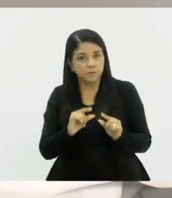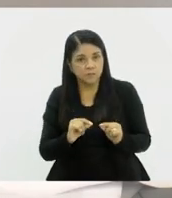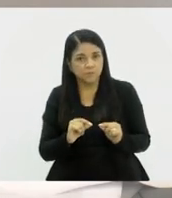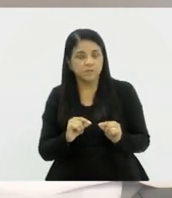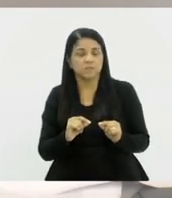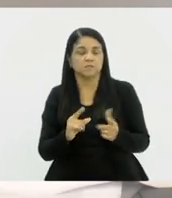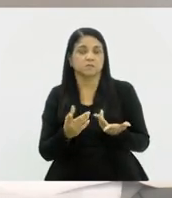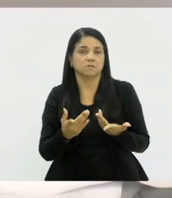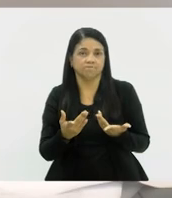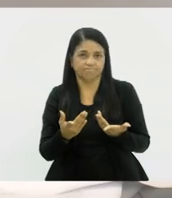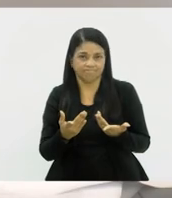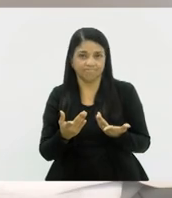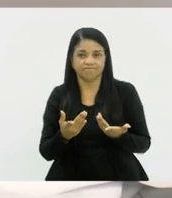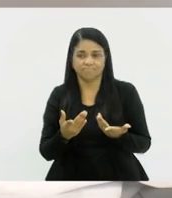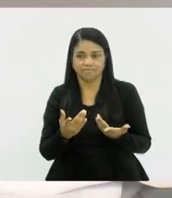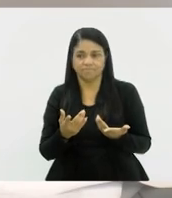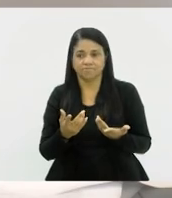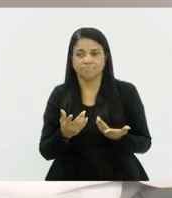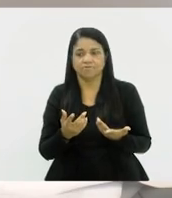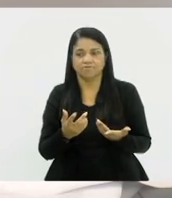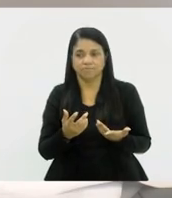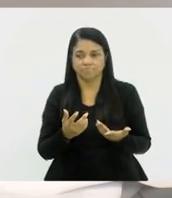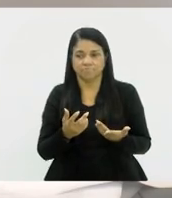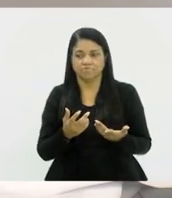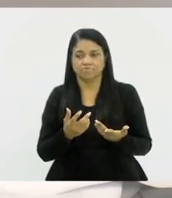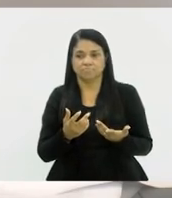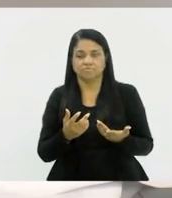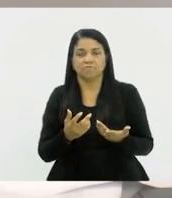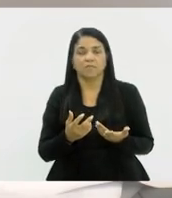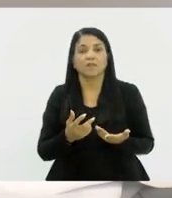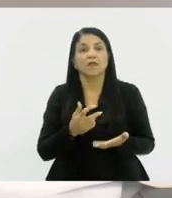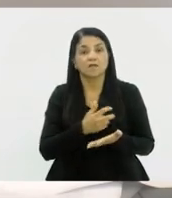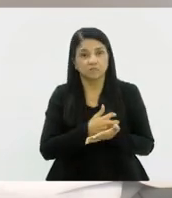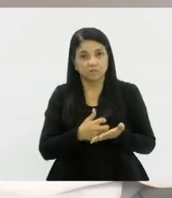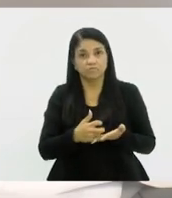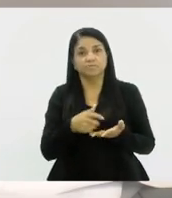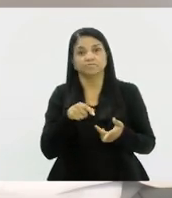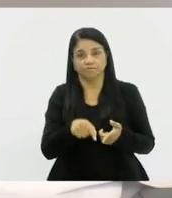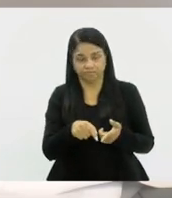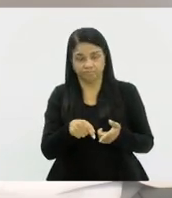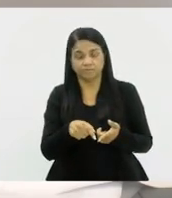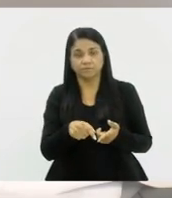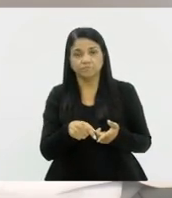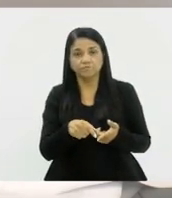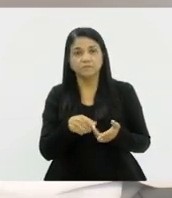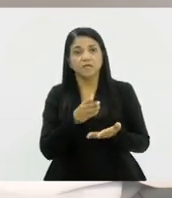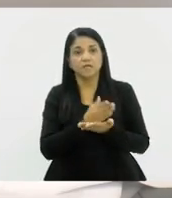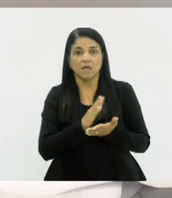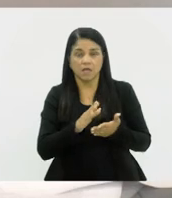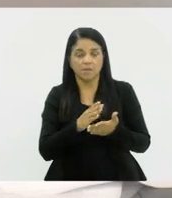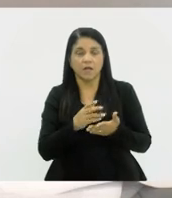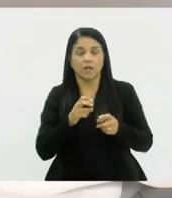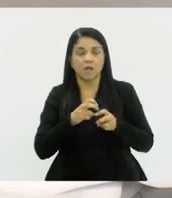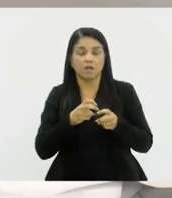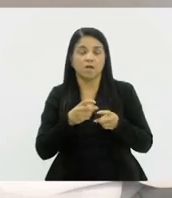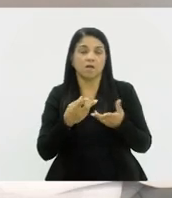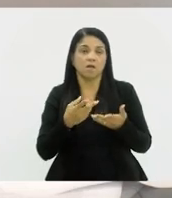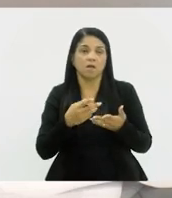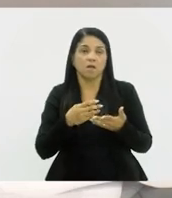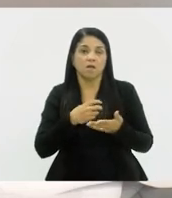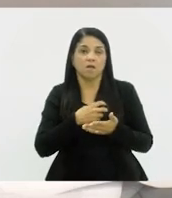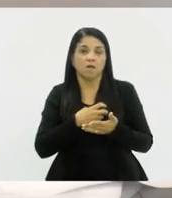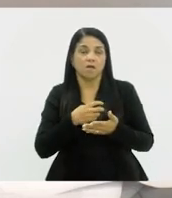parte dela exatamente Por isso tá debai de fogo cruzado dos que querem derrubá-la e acabar com a audiência e junto com